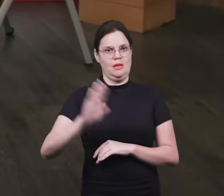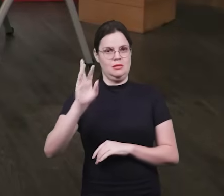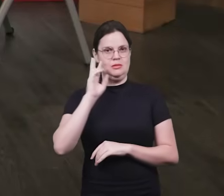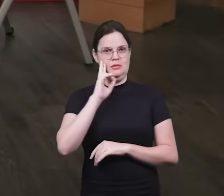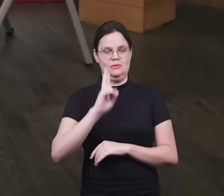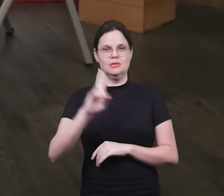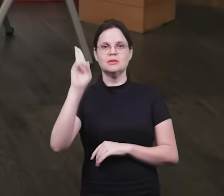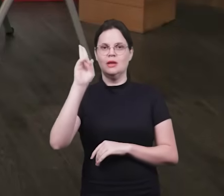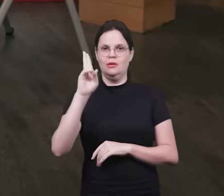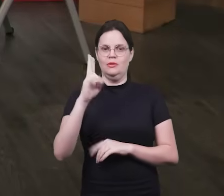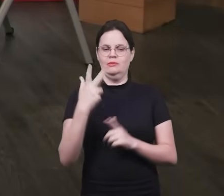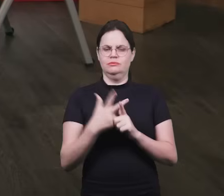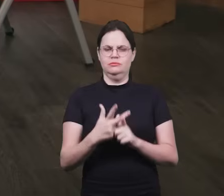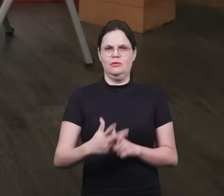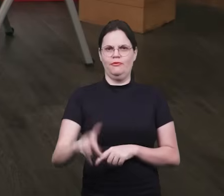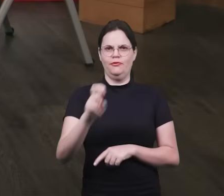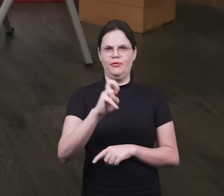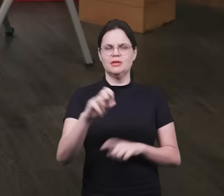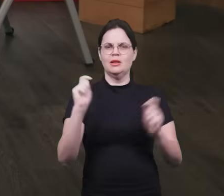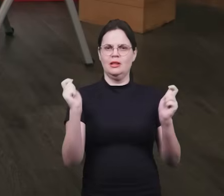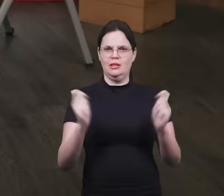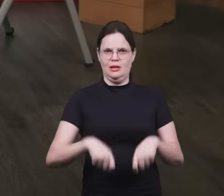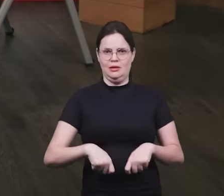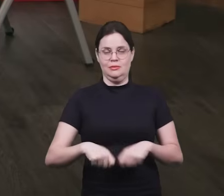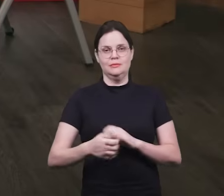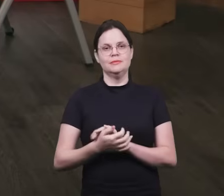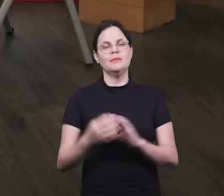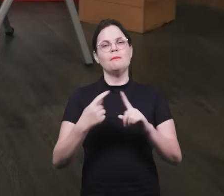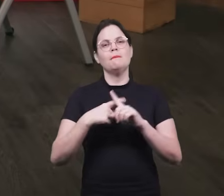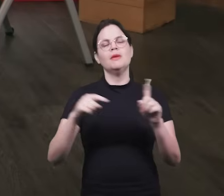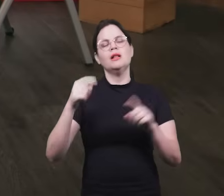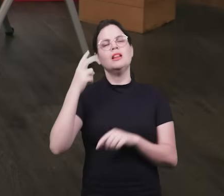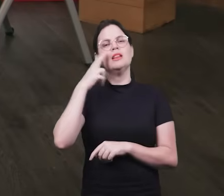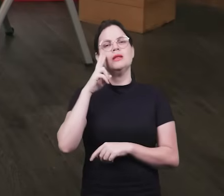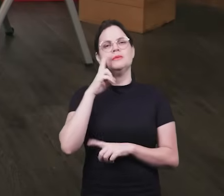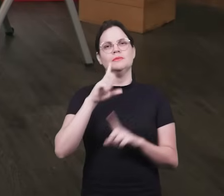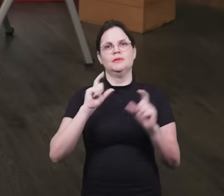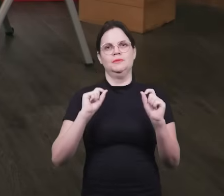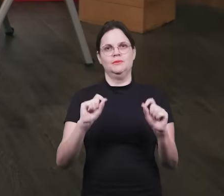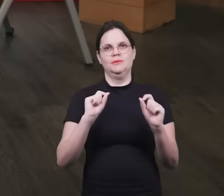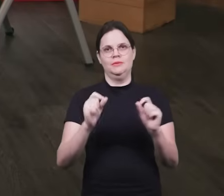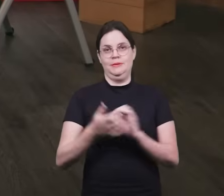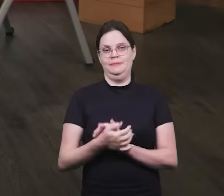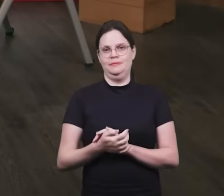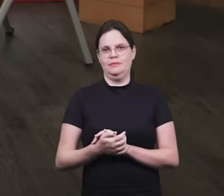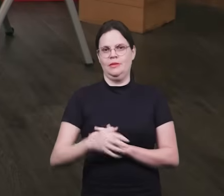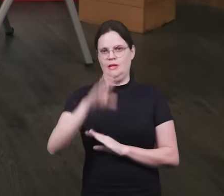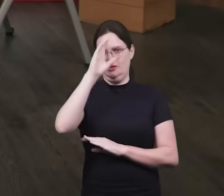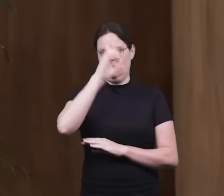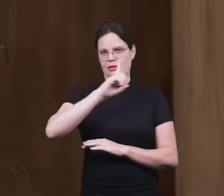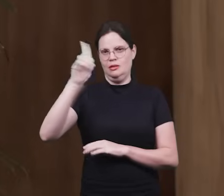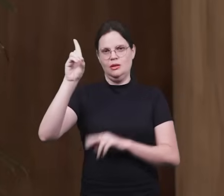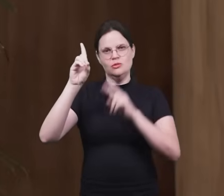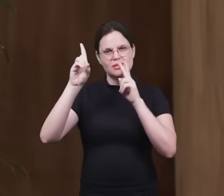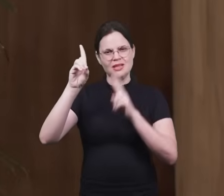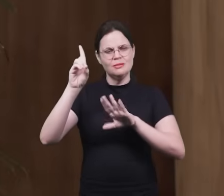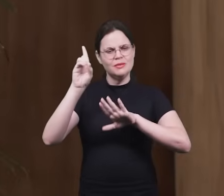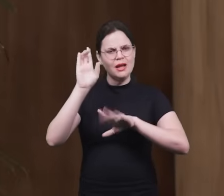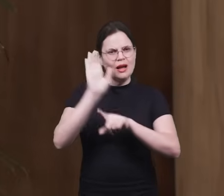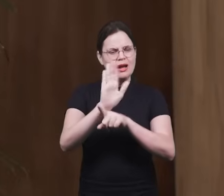sobre aqueles que são vencedores. Lembrando, pastor Júlio, que Deus sempre estendeu a sua mão ao